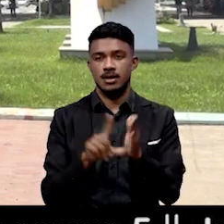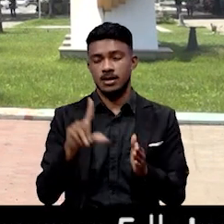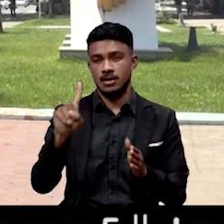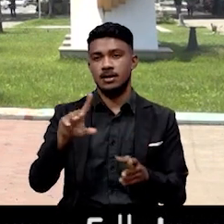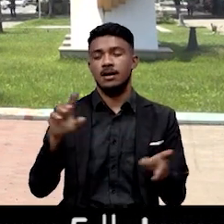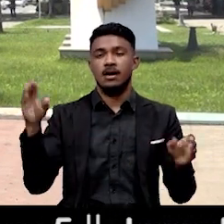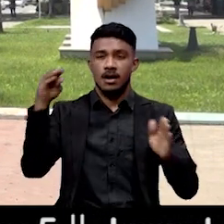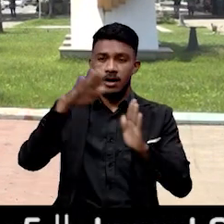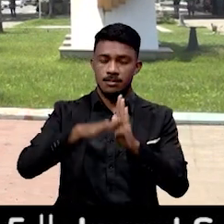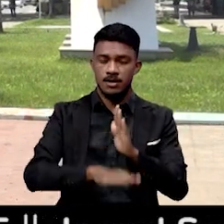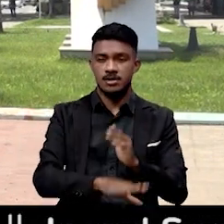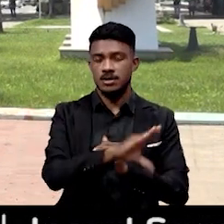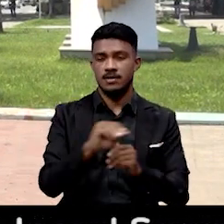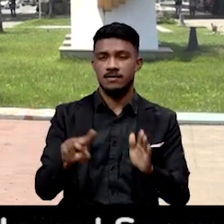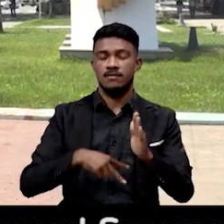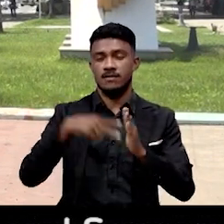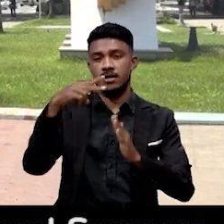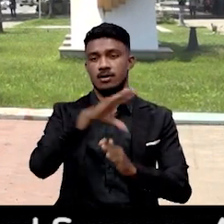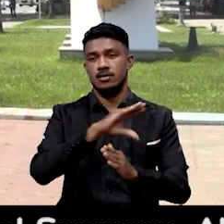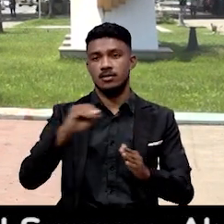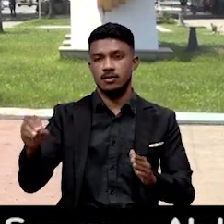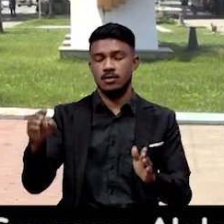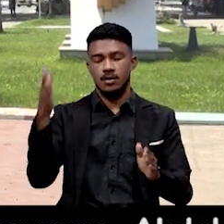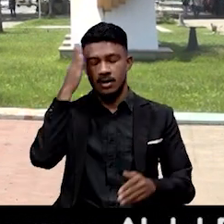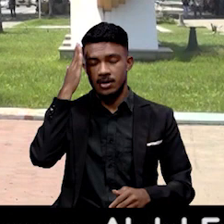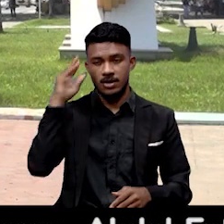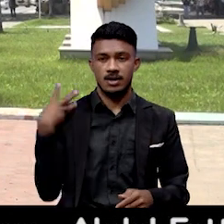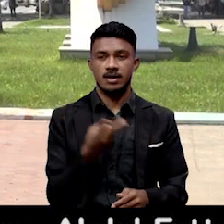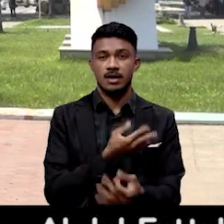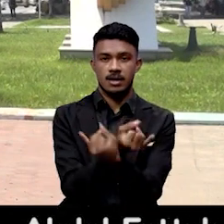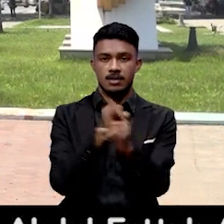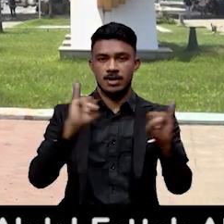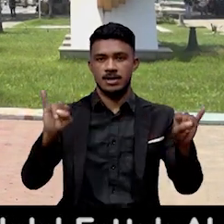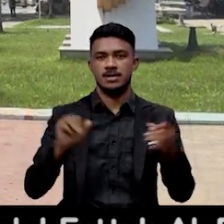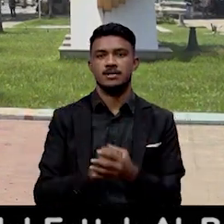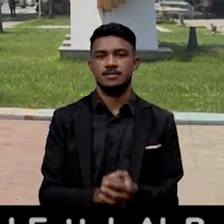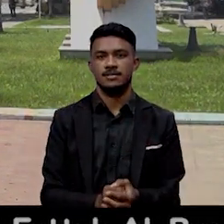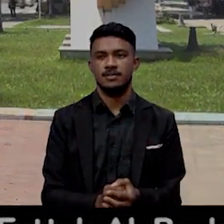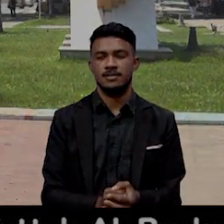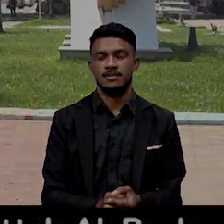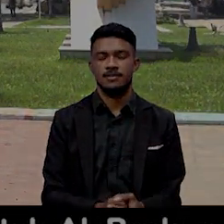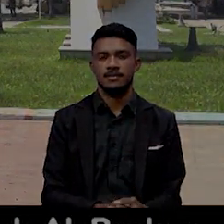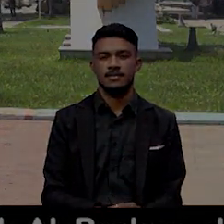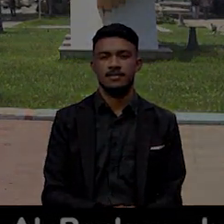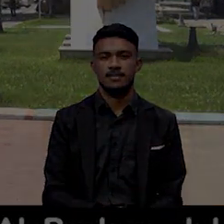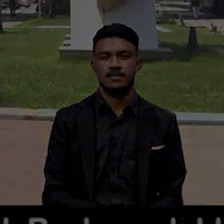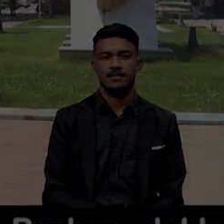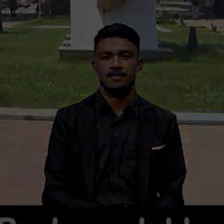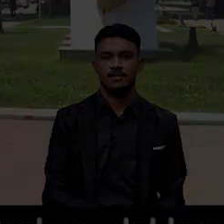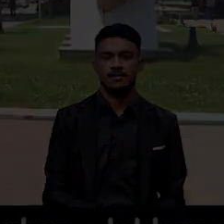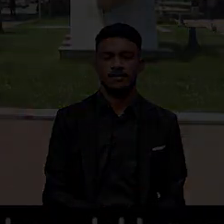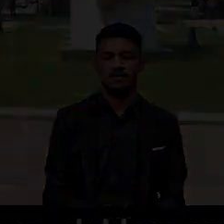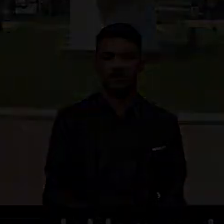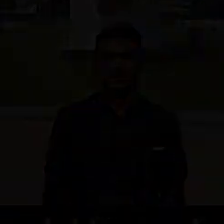seha mihistandet valor no significado itania independencia. Equipa cobertura GMN.